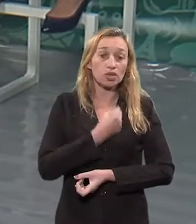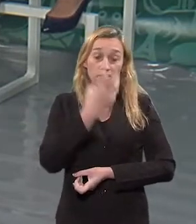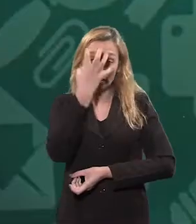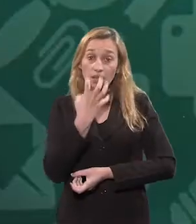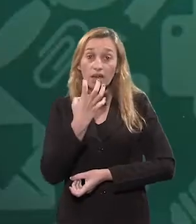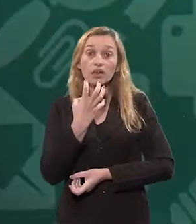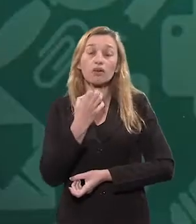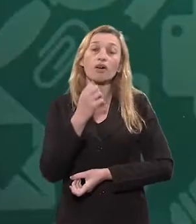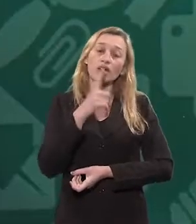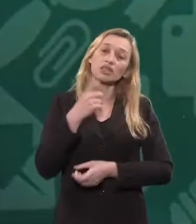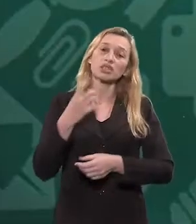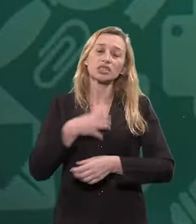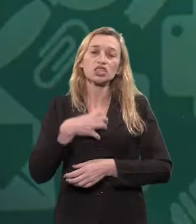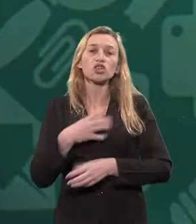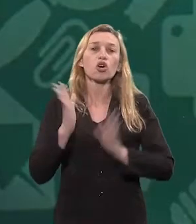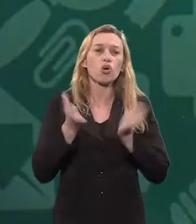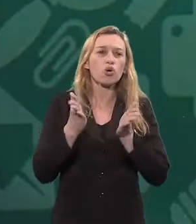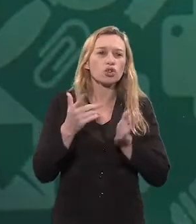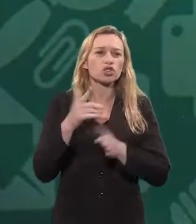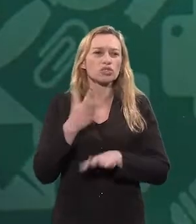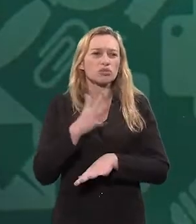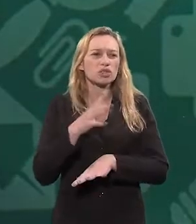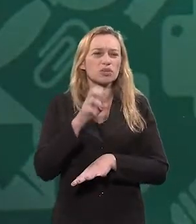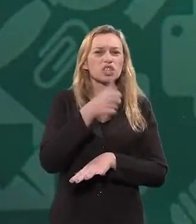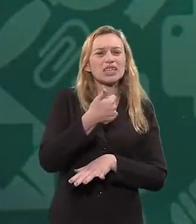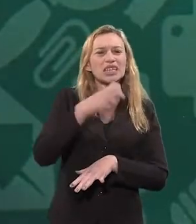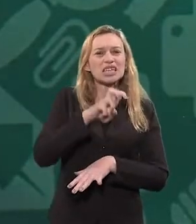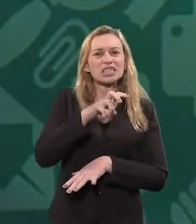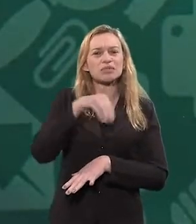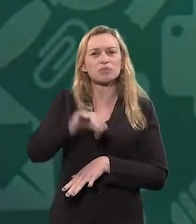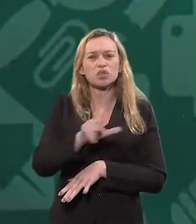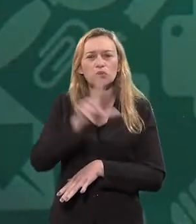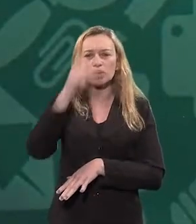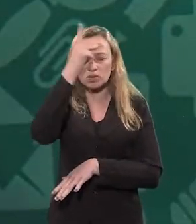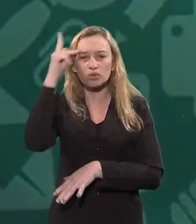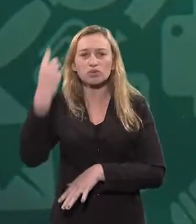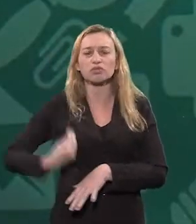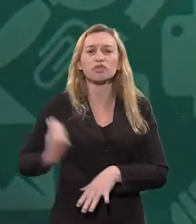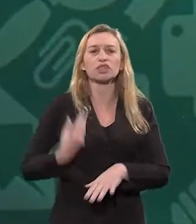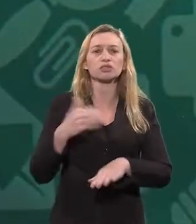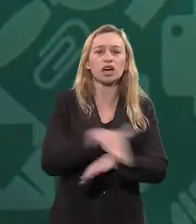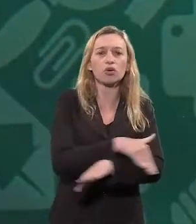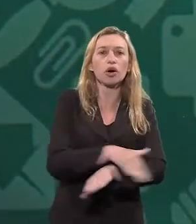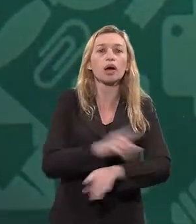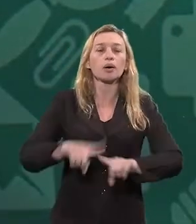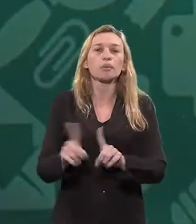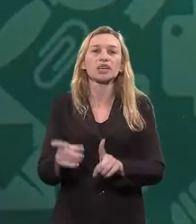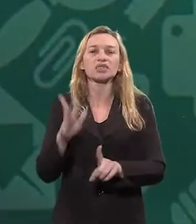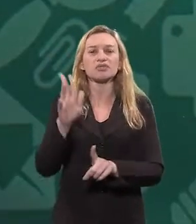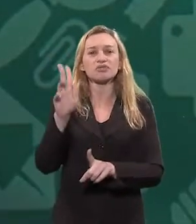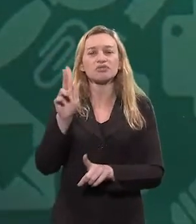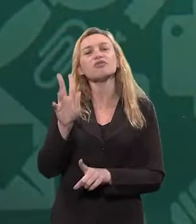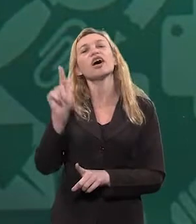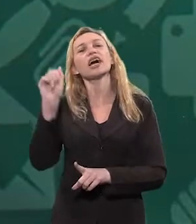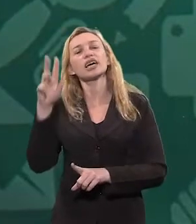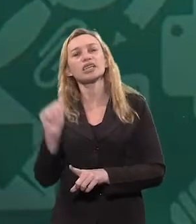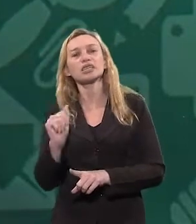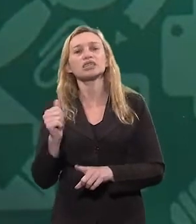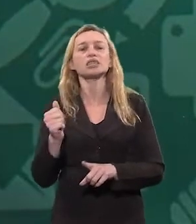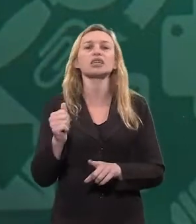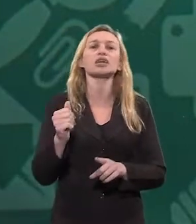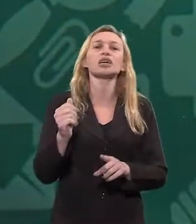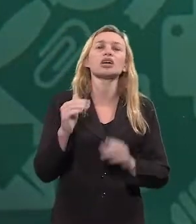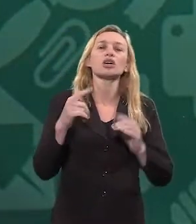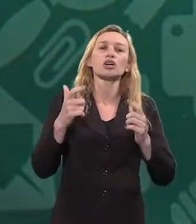é grave é nesse sentido. Hoje a gente presume que tem cerca de 15 mil pessoas em situação de rua. Mas em termos de vagas em abrigos, em